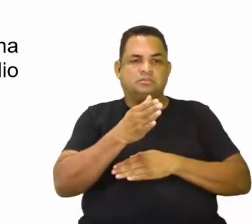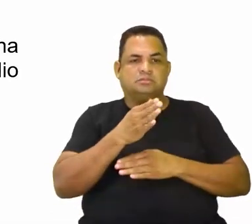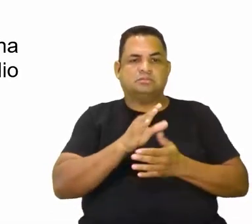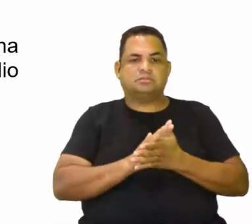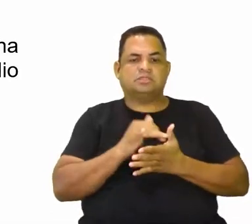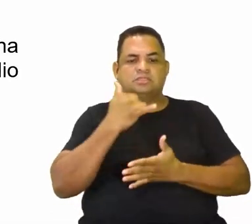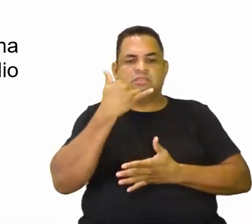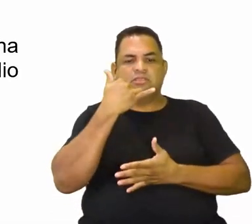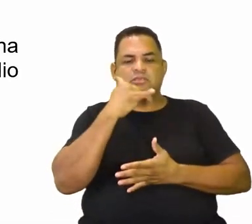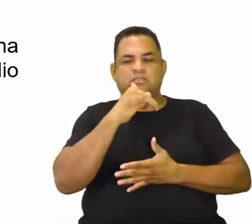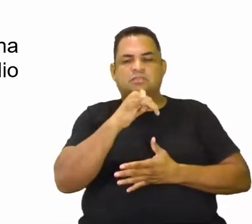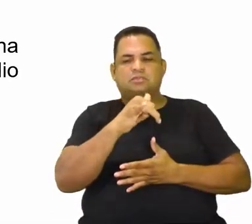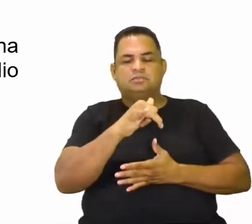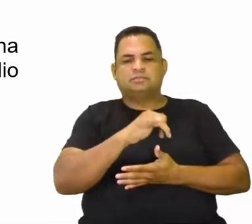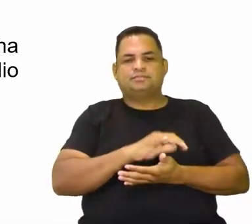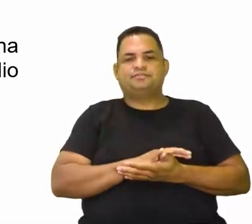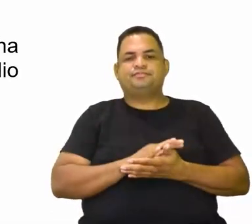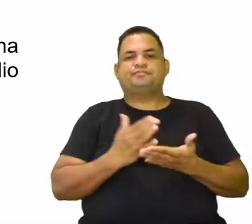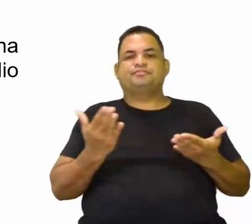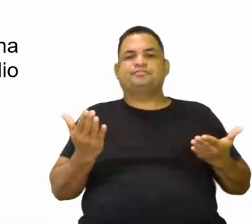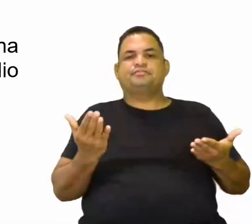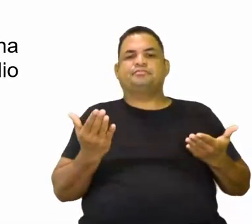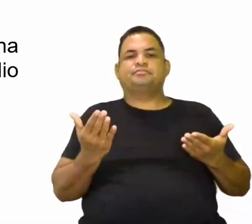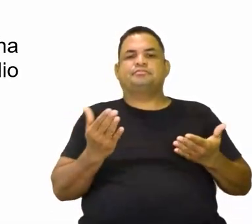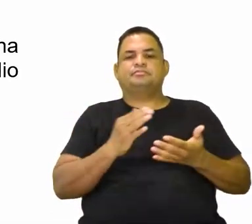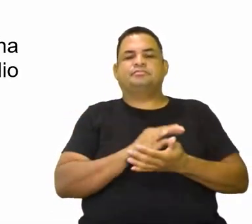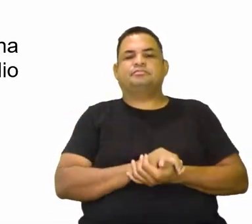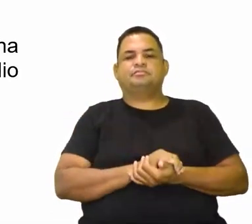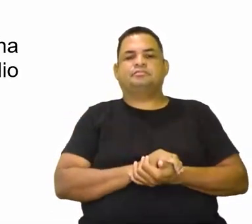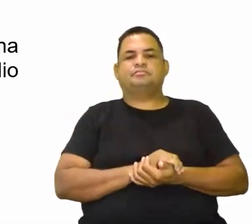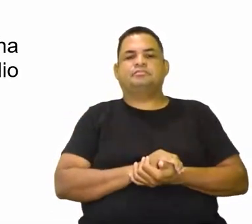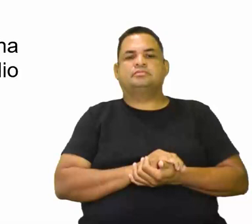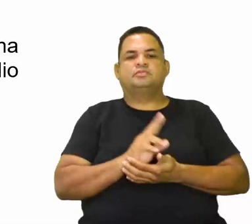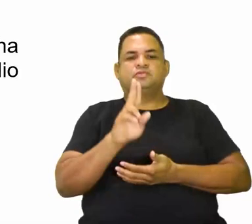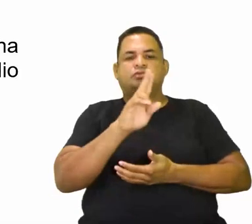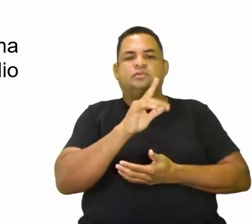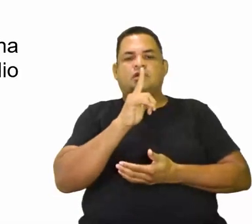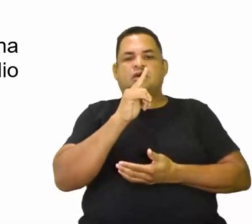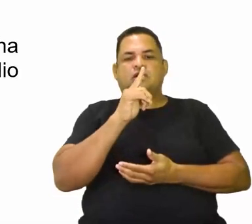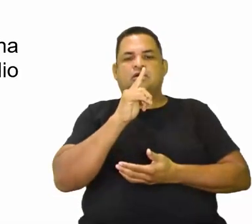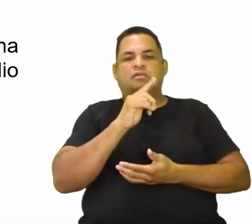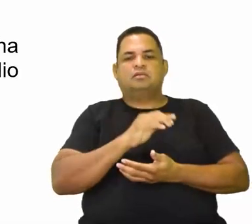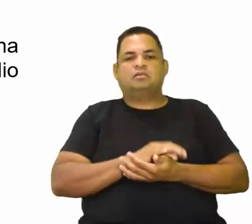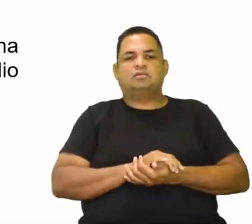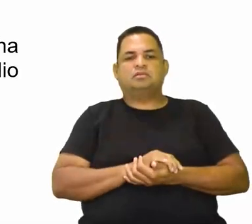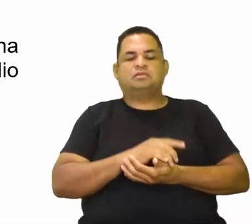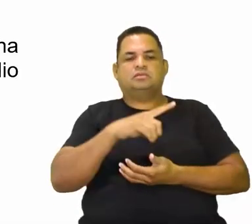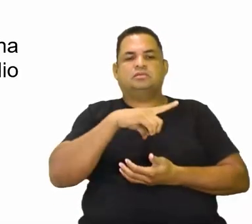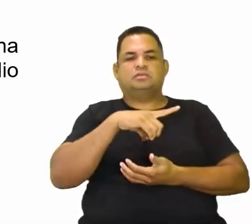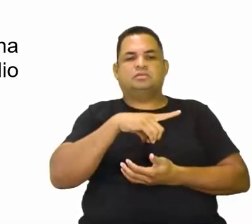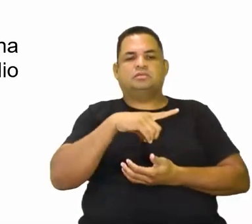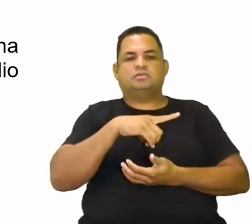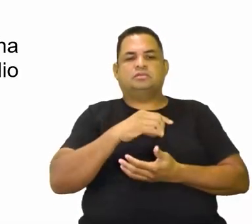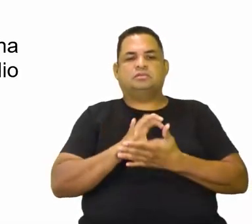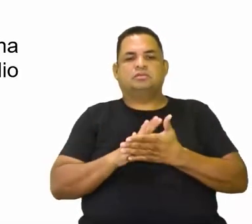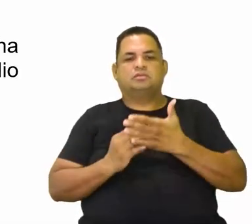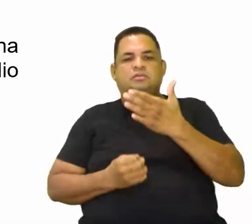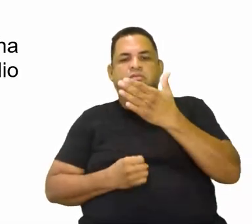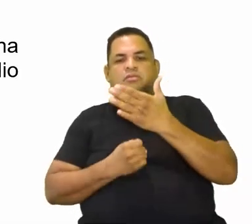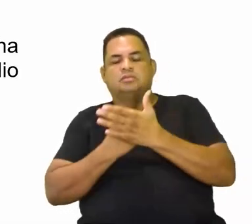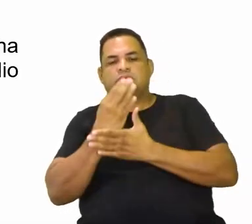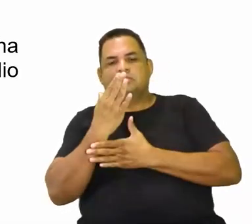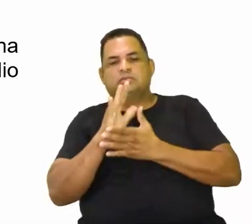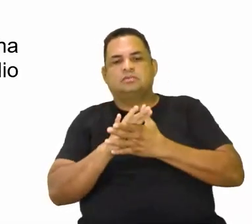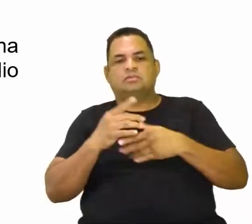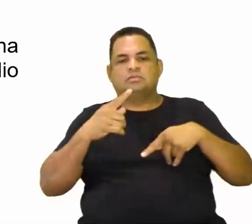corrente elétrica. Com a passagem da corrente elétrica pela água, aí sim nós vamos ter o surgimento dos